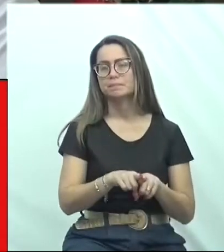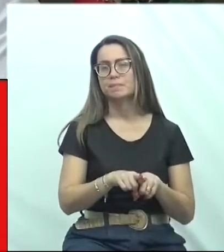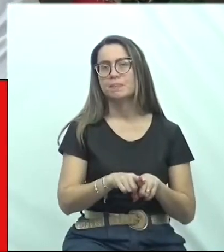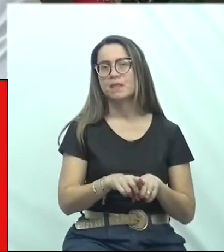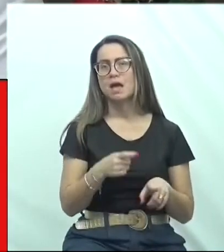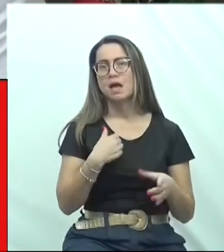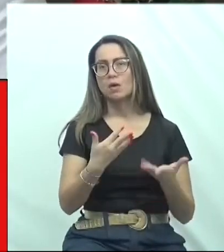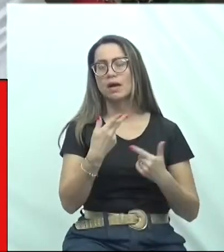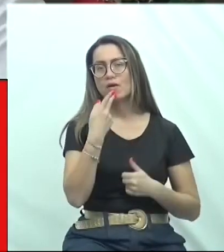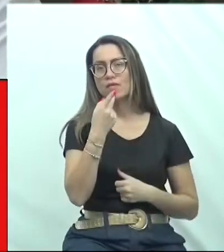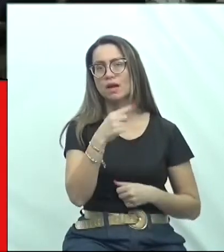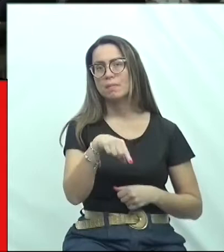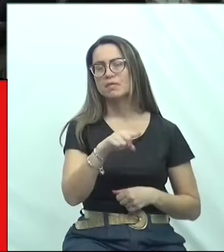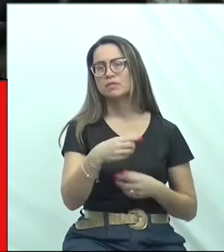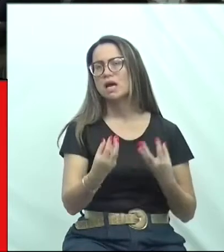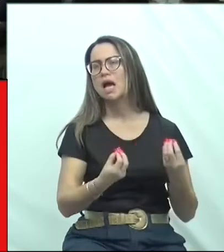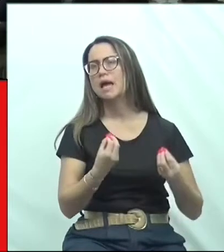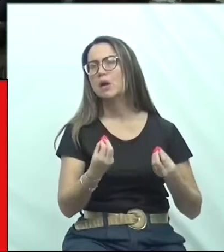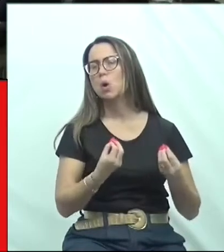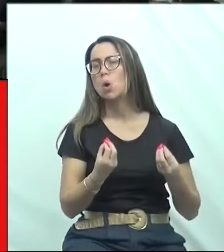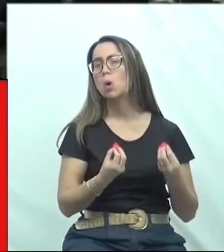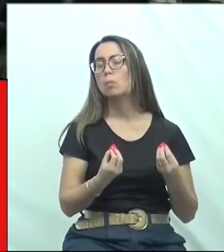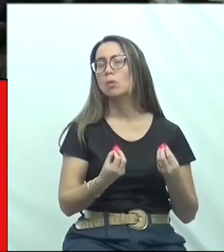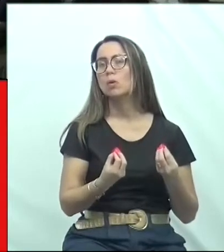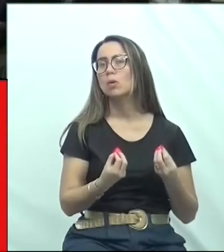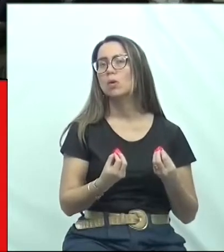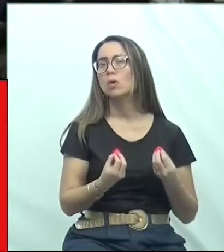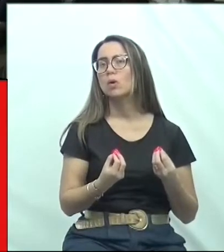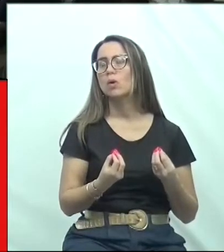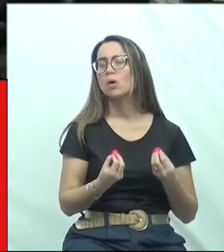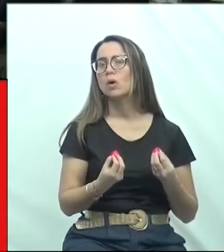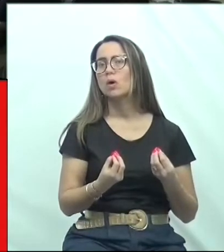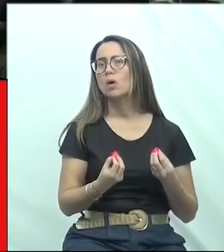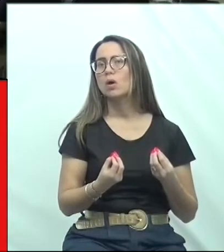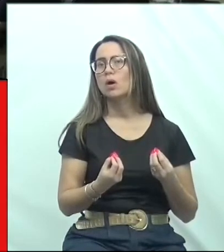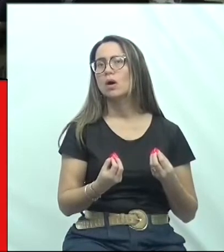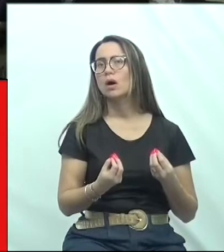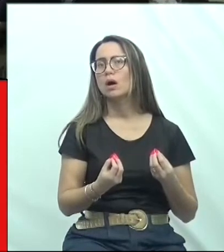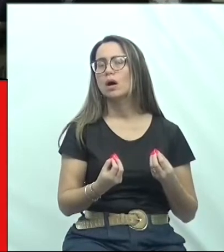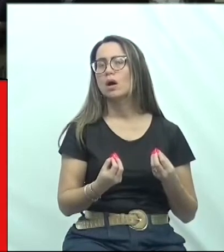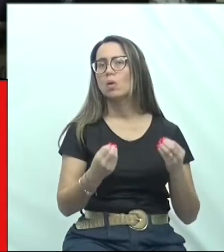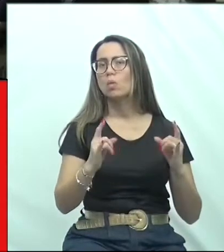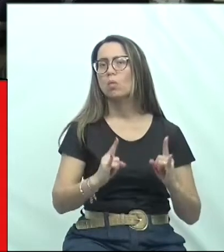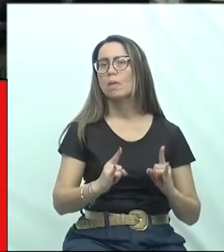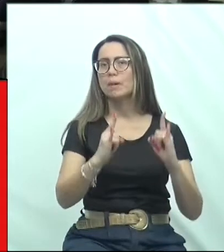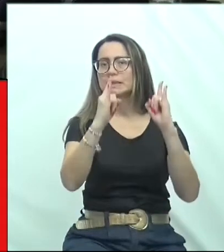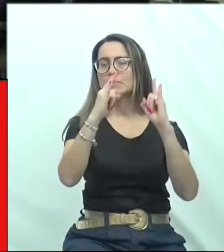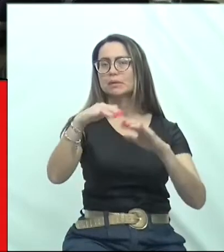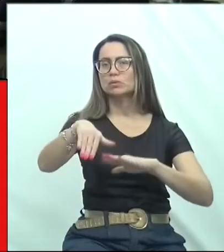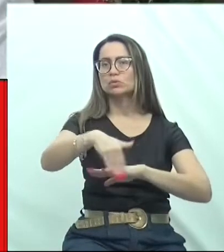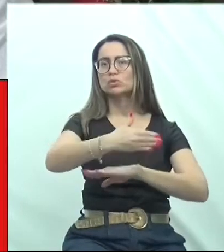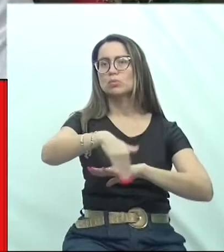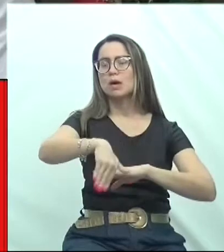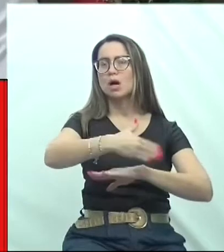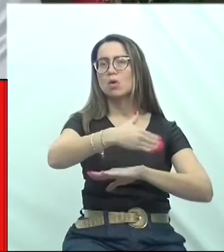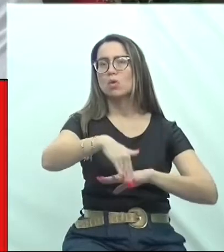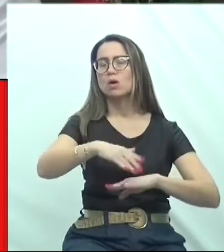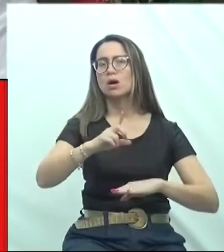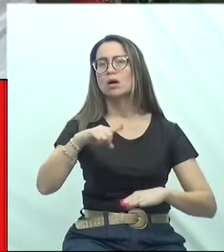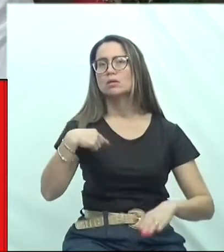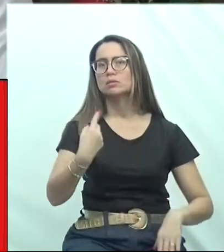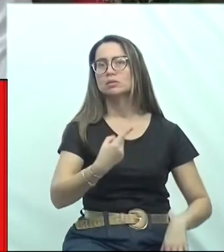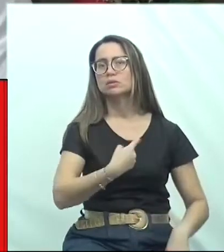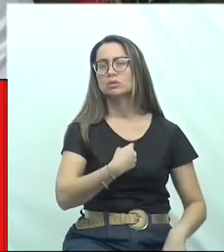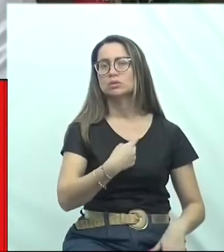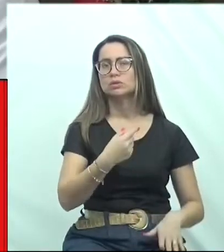vocês, e como é que fica a situação de uma rua quando dá um vazamento na rua que a comunidade liga ou a gente liga, fica